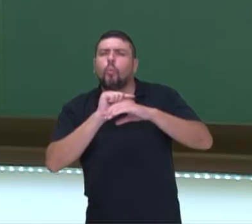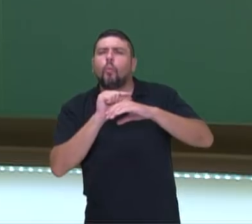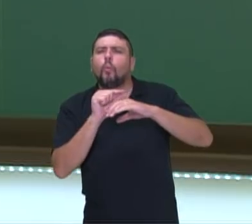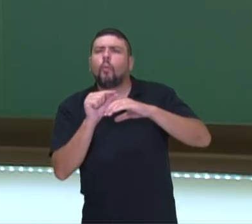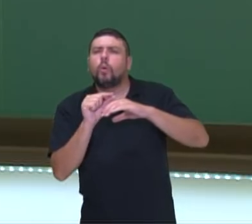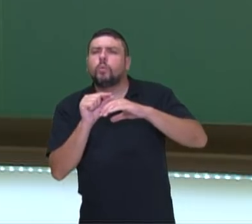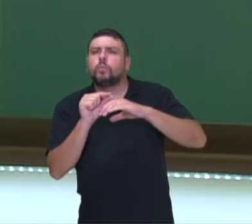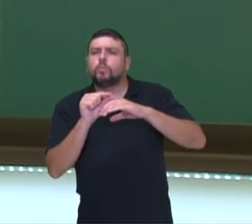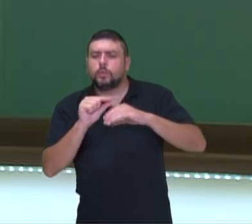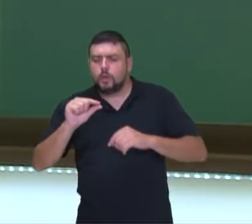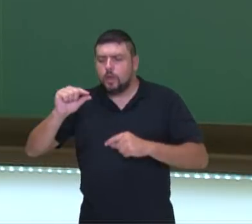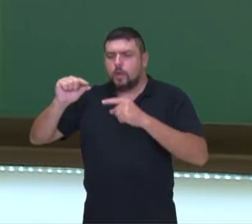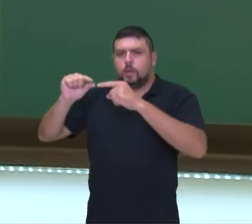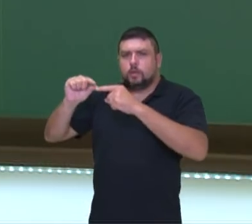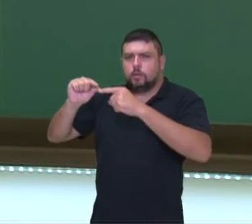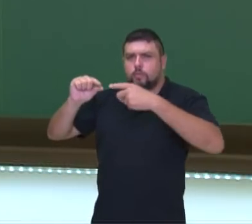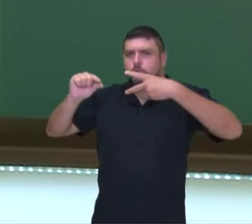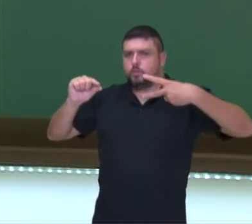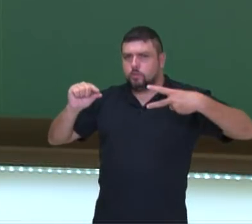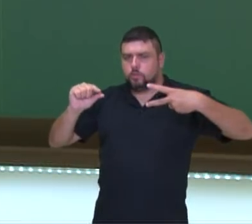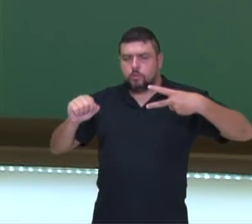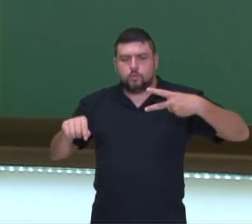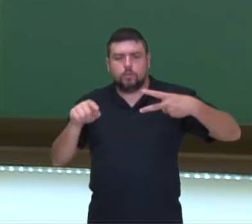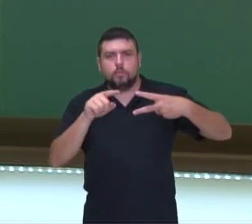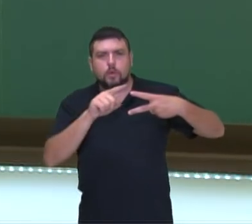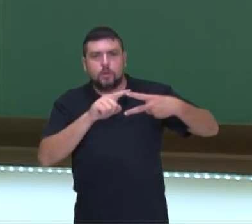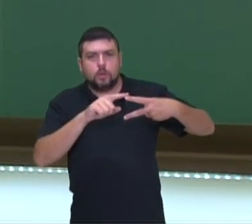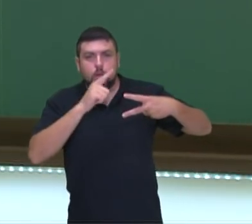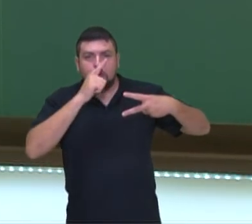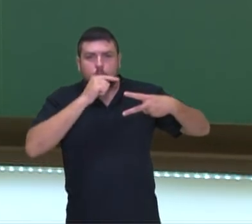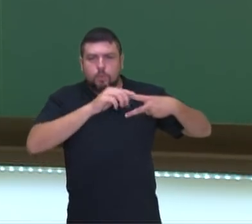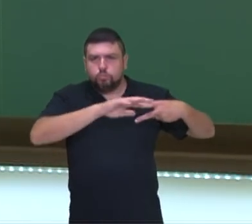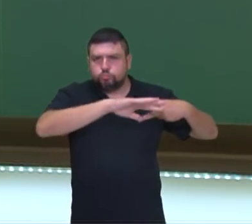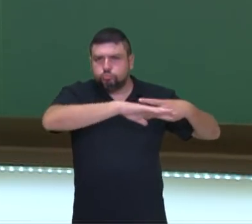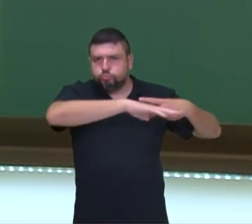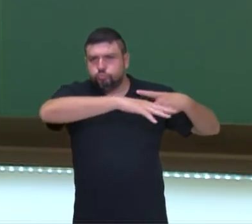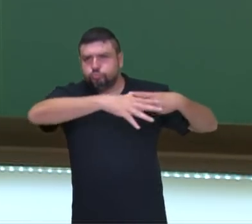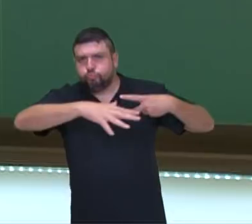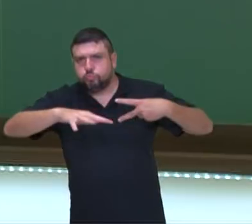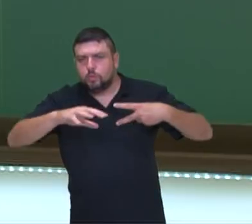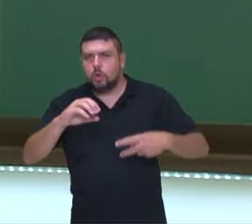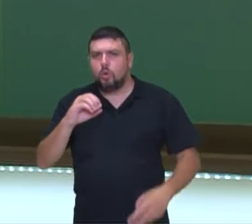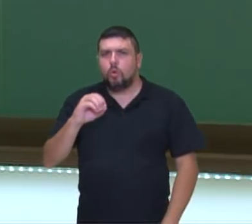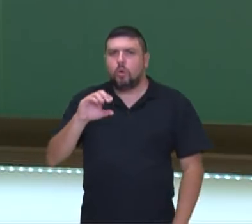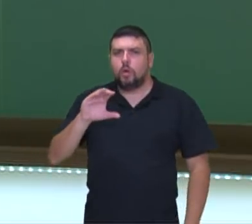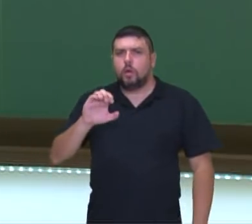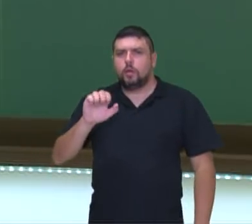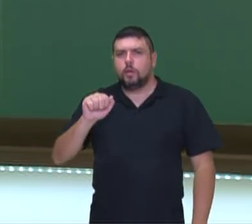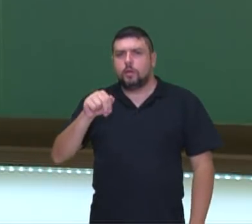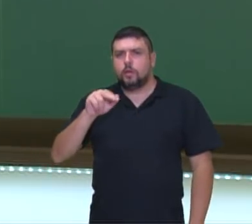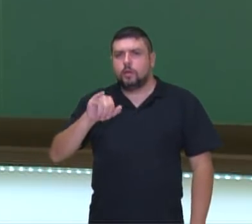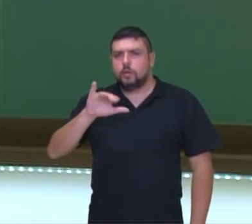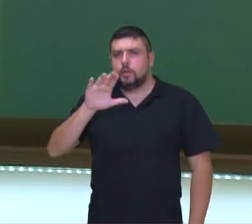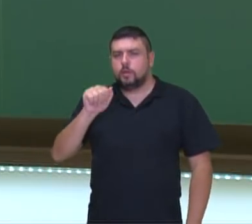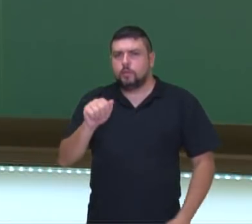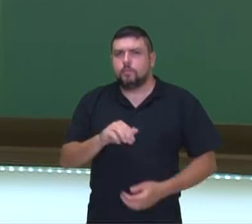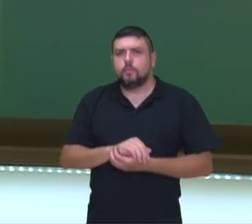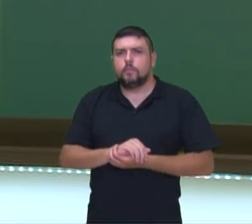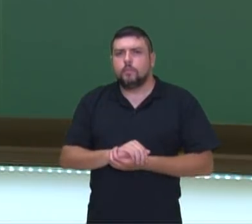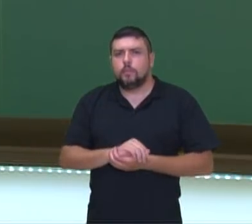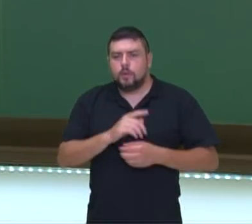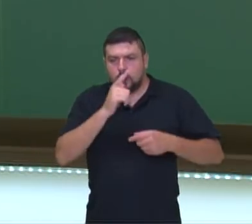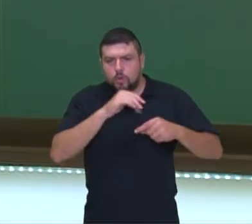subdividida em duas. A crosta oceânica, como o nome já está falando, oceânica, é o fundo dos mares e